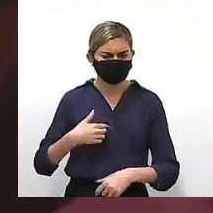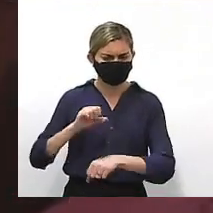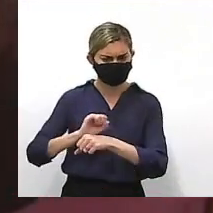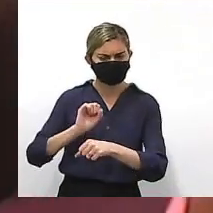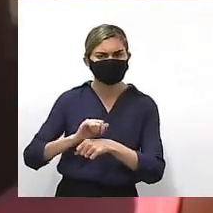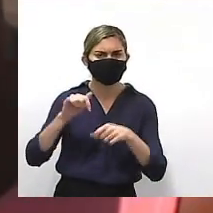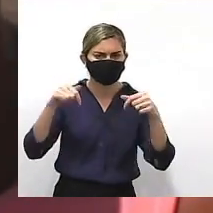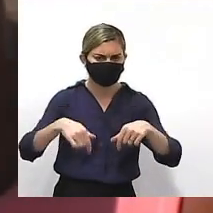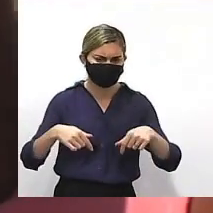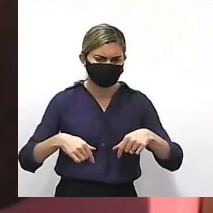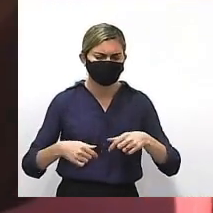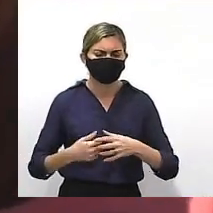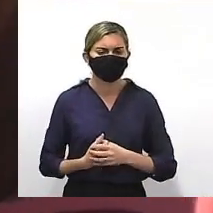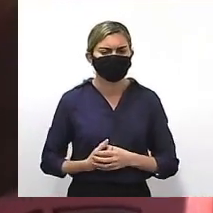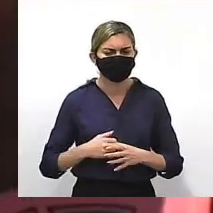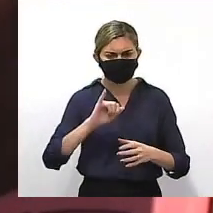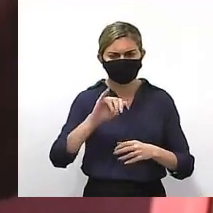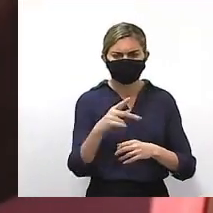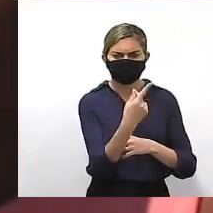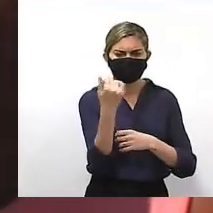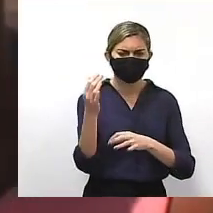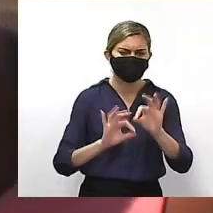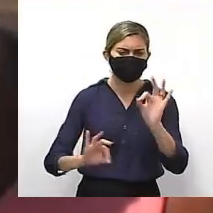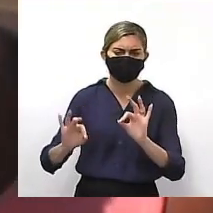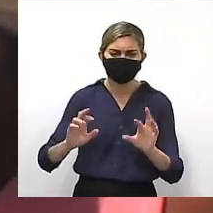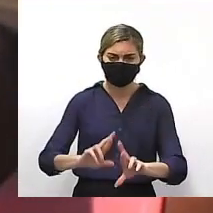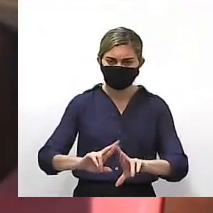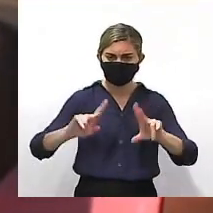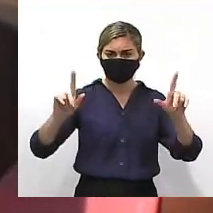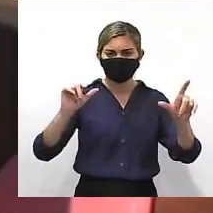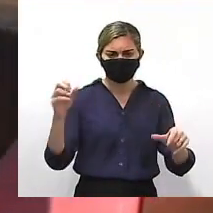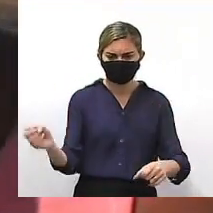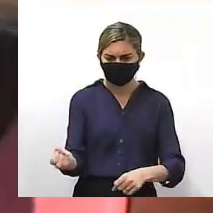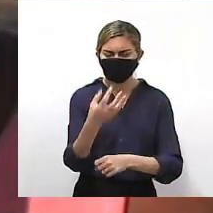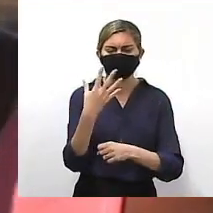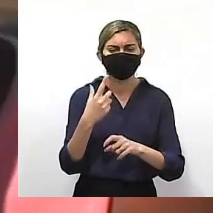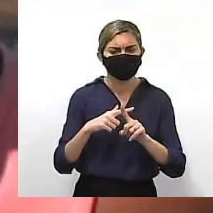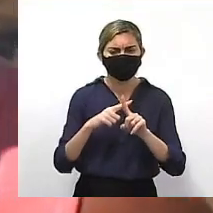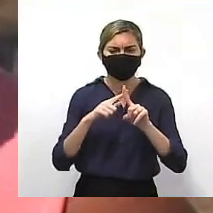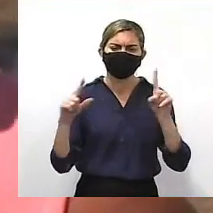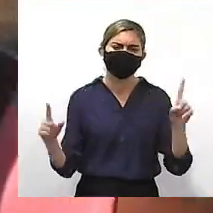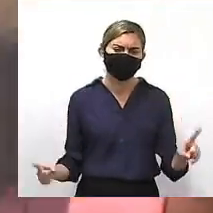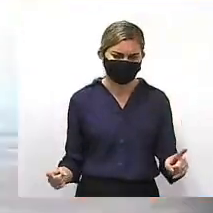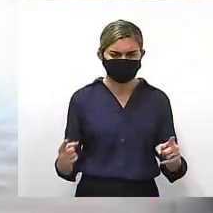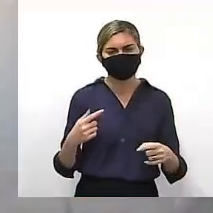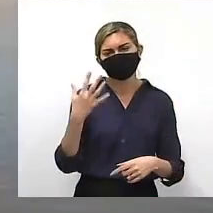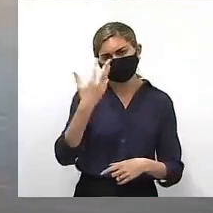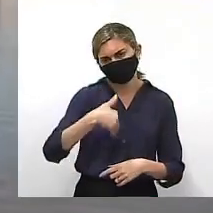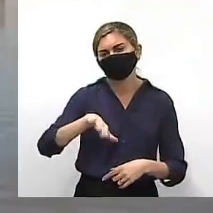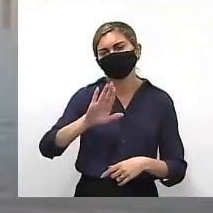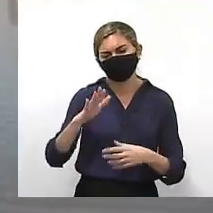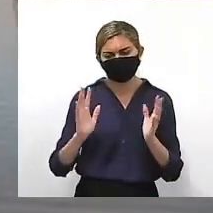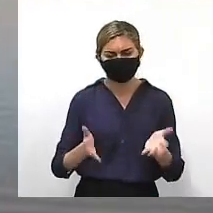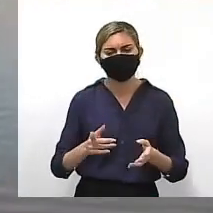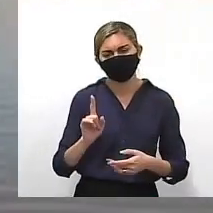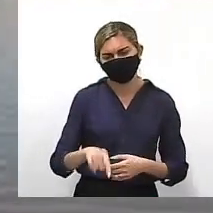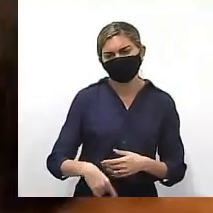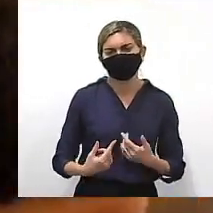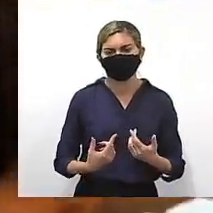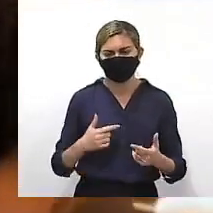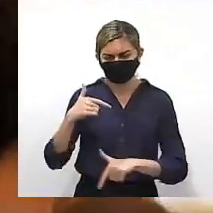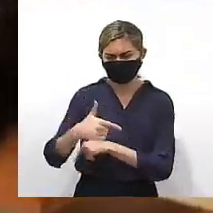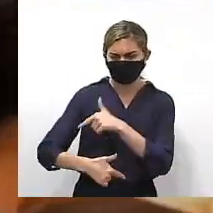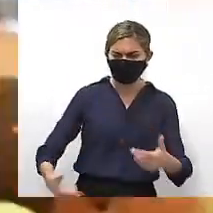aqui uma ilha de cara nova, mais linda do que ela já é, né? É com trabalho